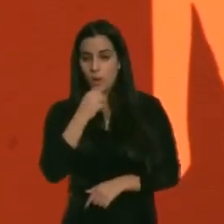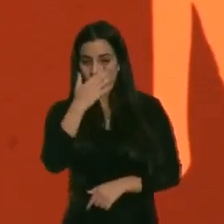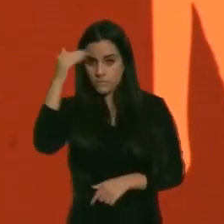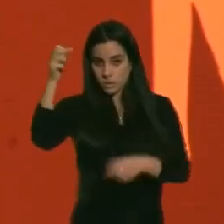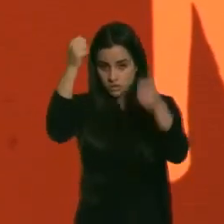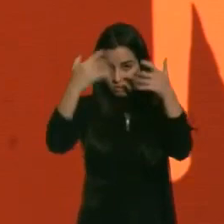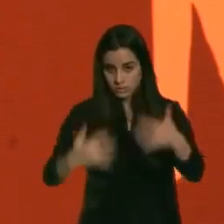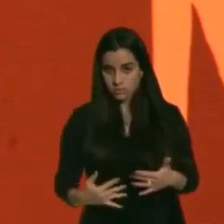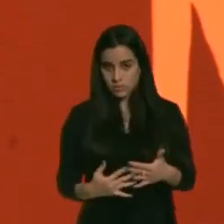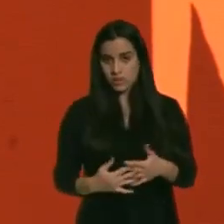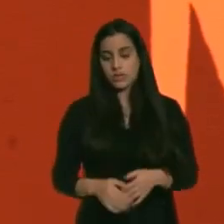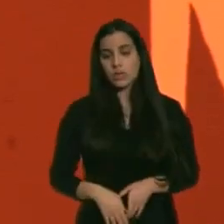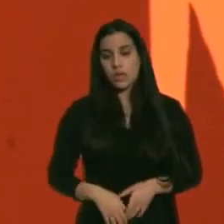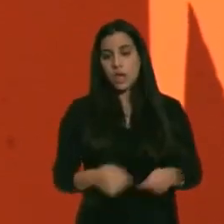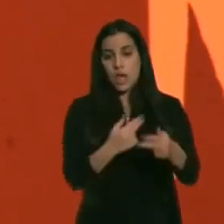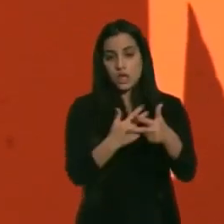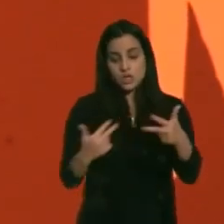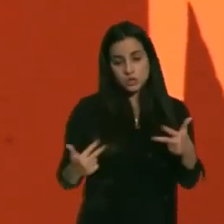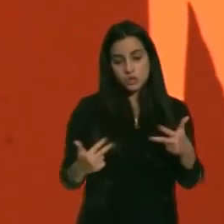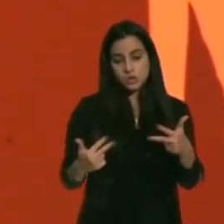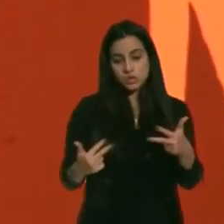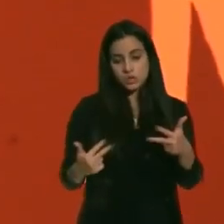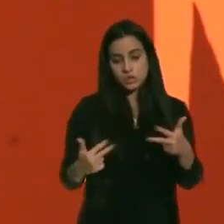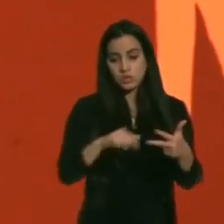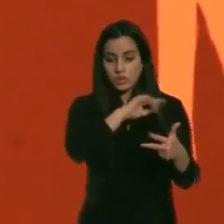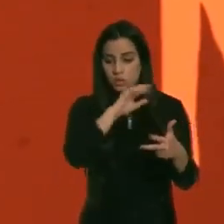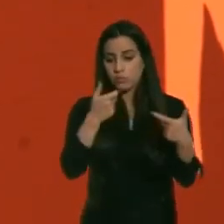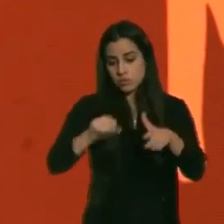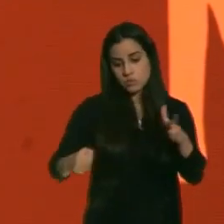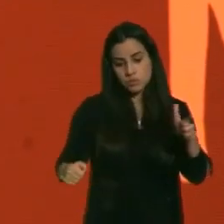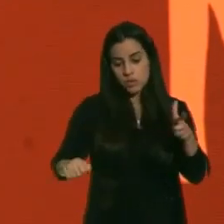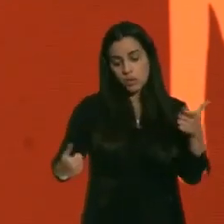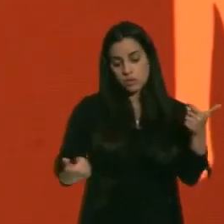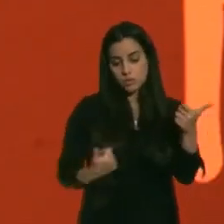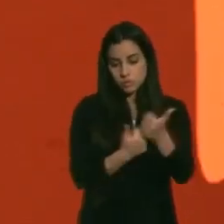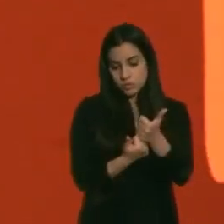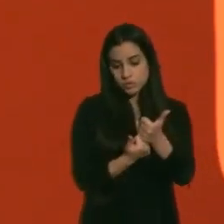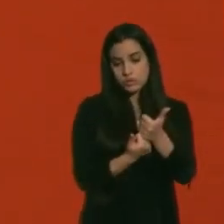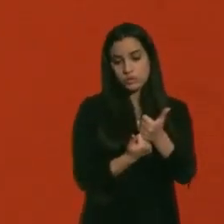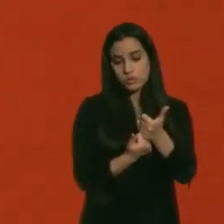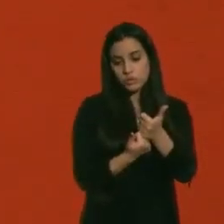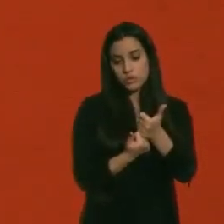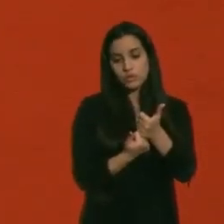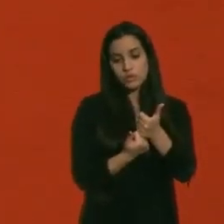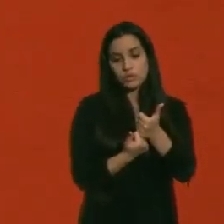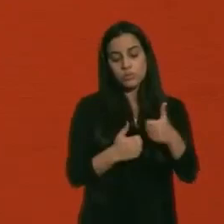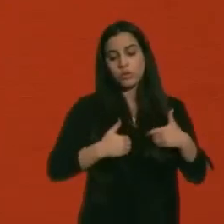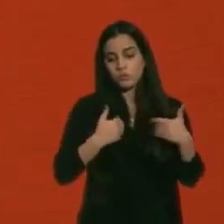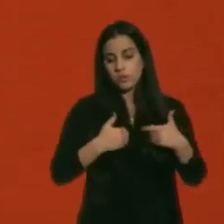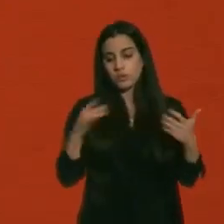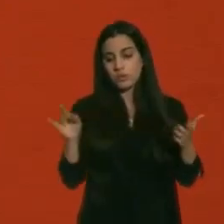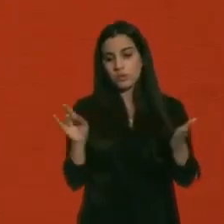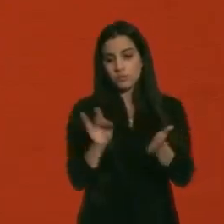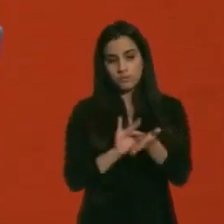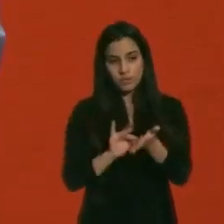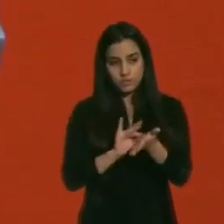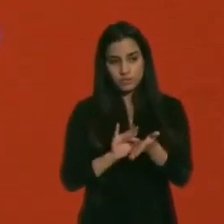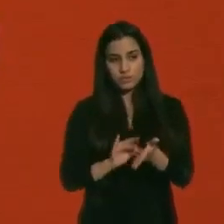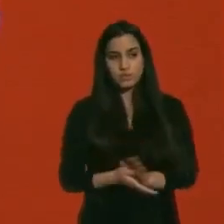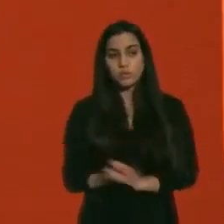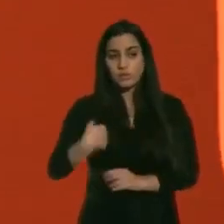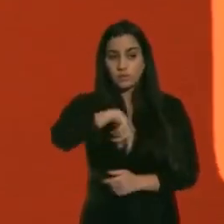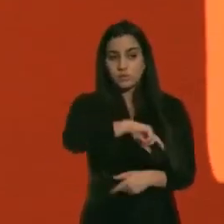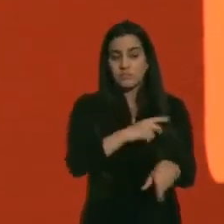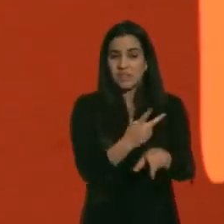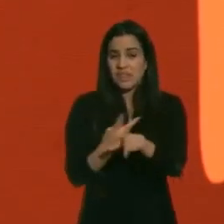o substituto diabólico para a verdadeira alegria. Estamos correndo atrás de tantos prazeres que não há